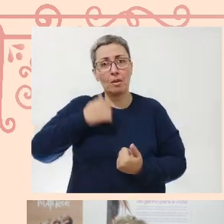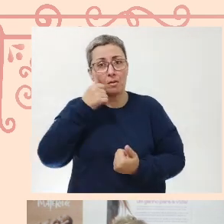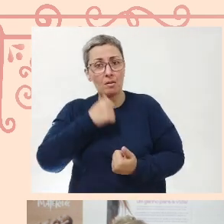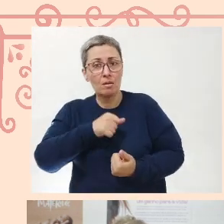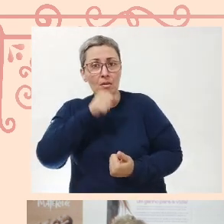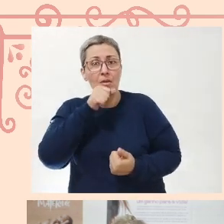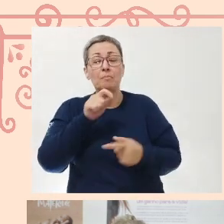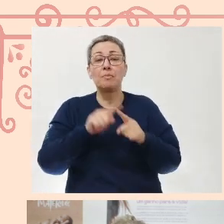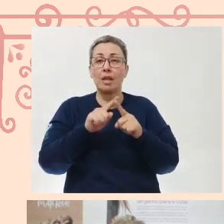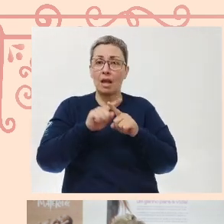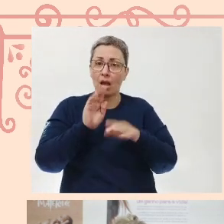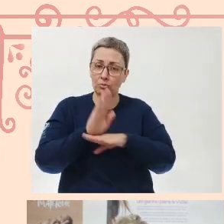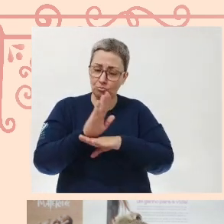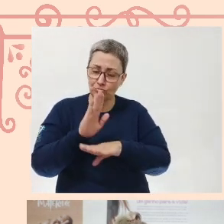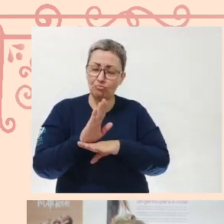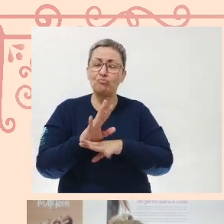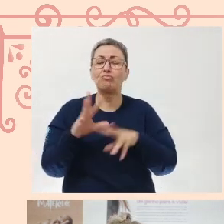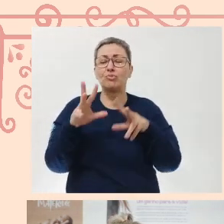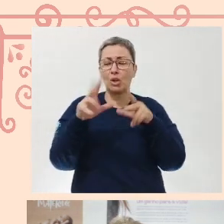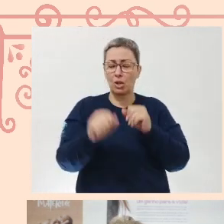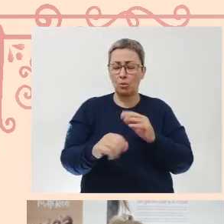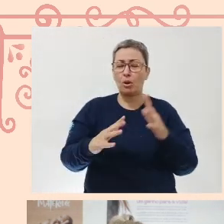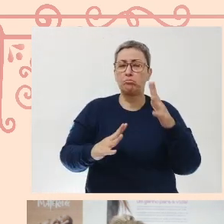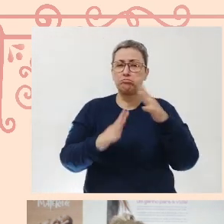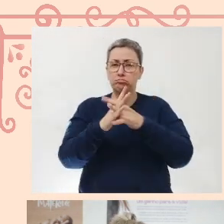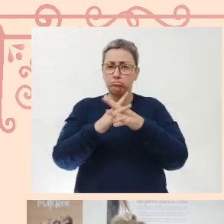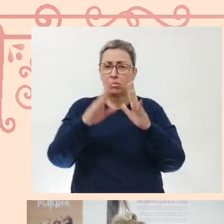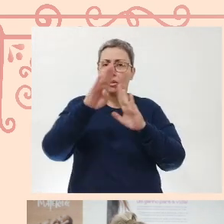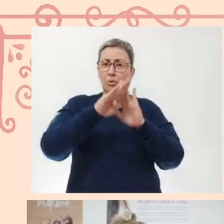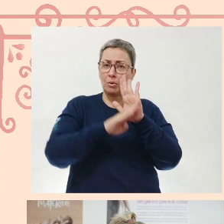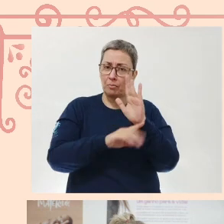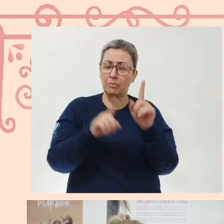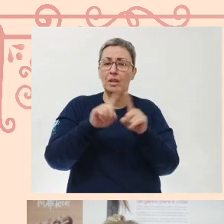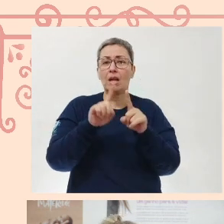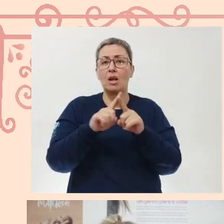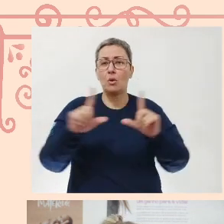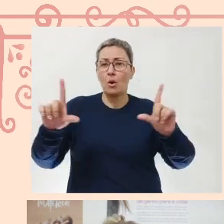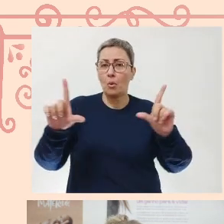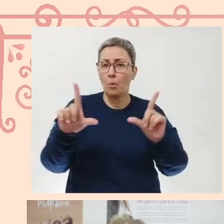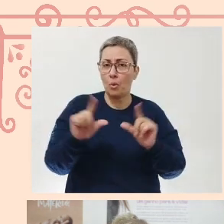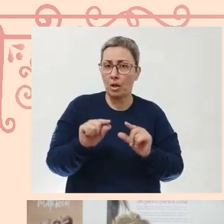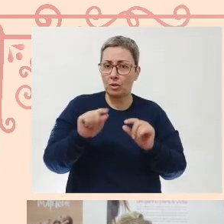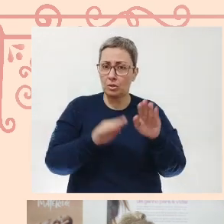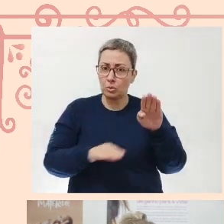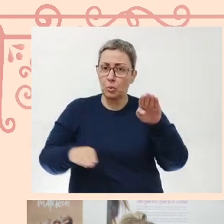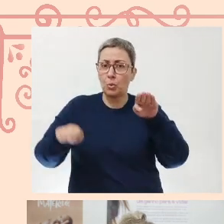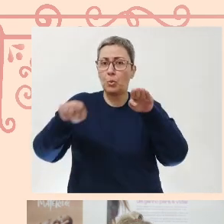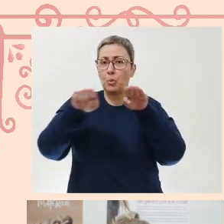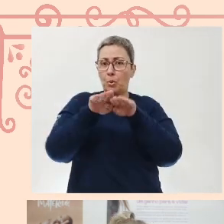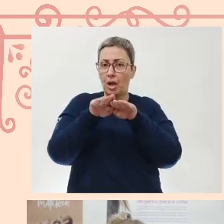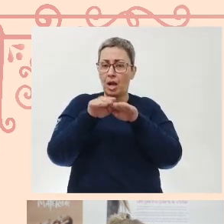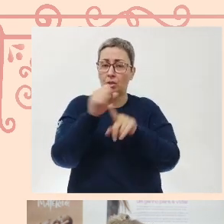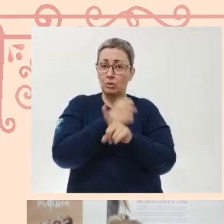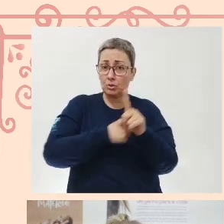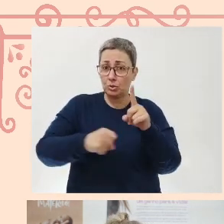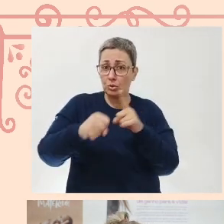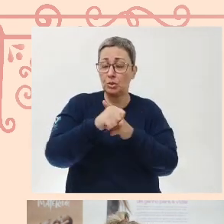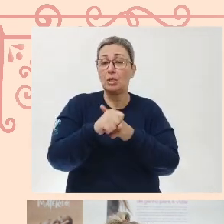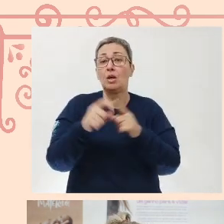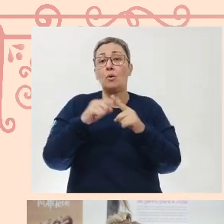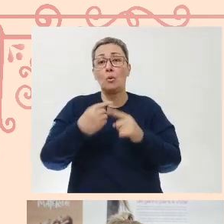ao aleitamento materno contribuem para essas metas, entre elas a redução das